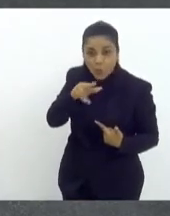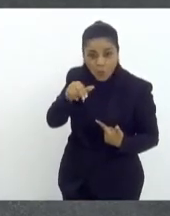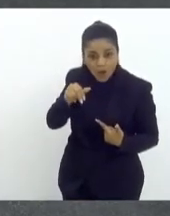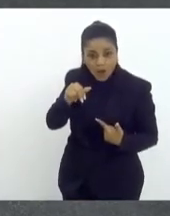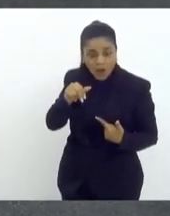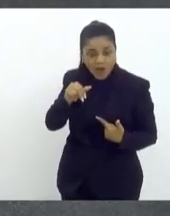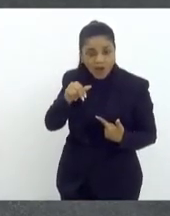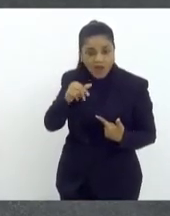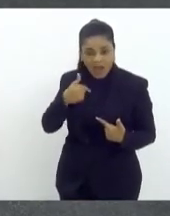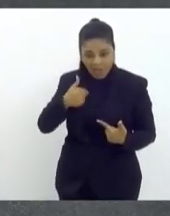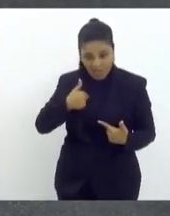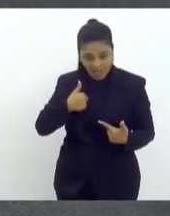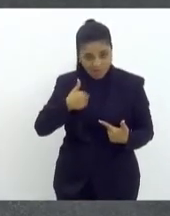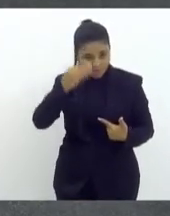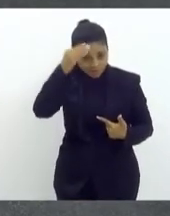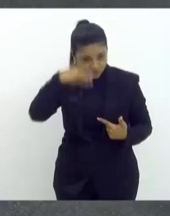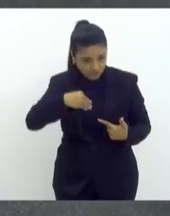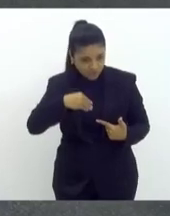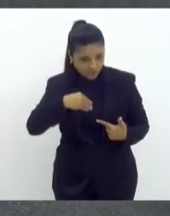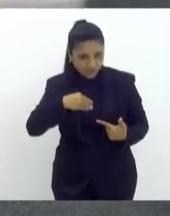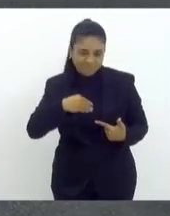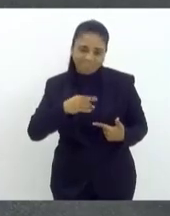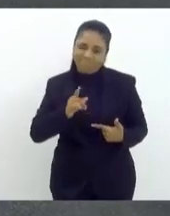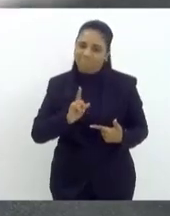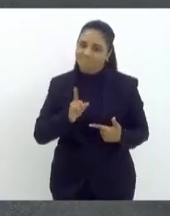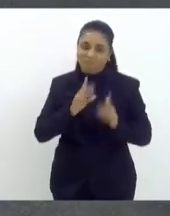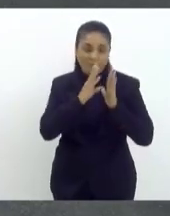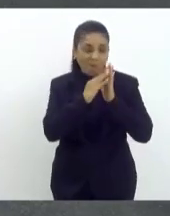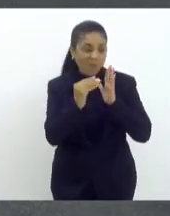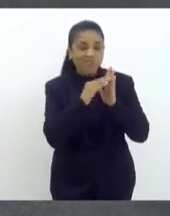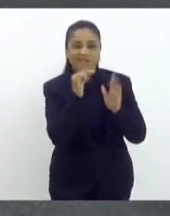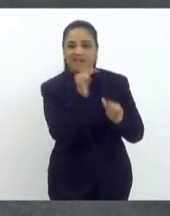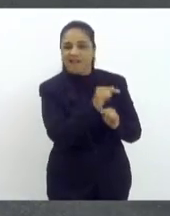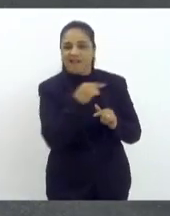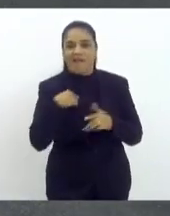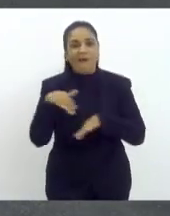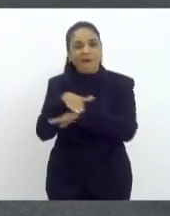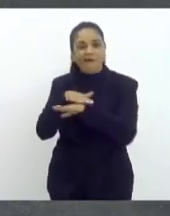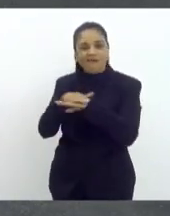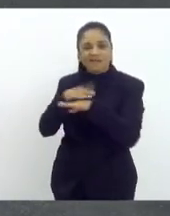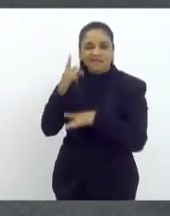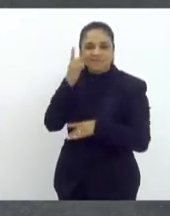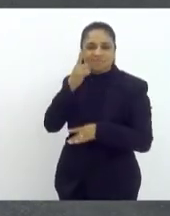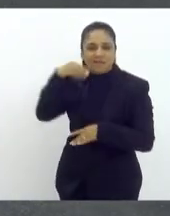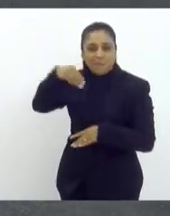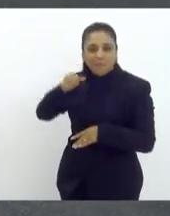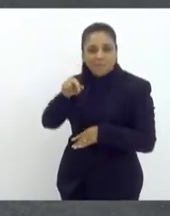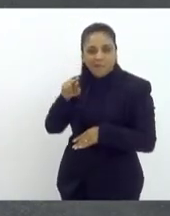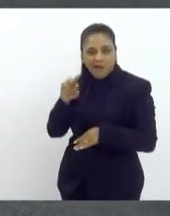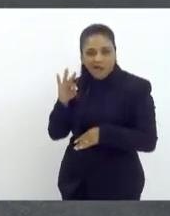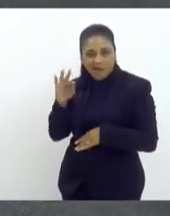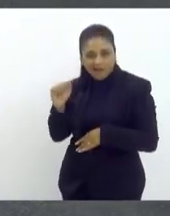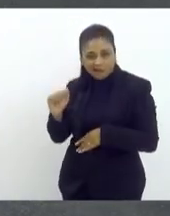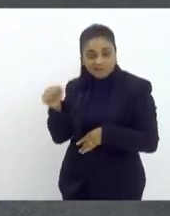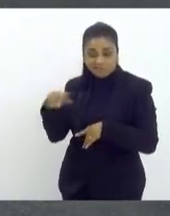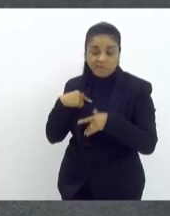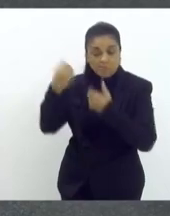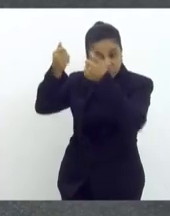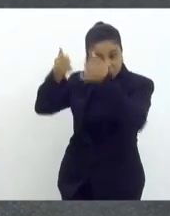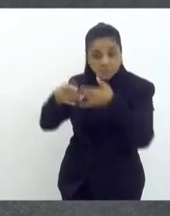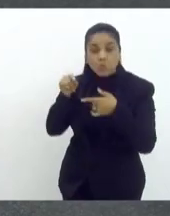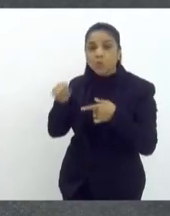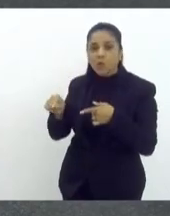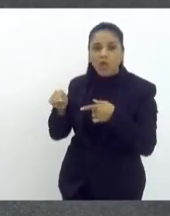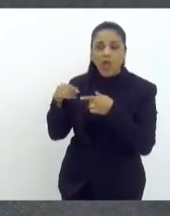sozinhas porque eu desistiria conversava aqui com um deputado da Marta deputada Marta Inclusive ressaltou essa